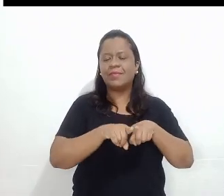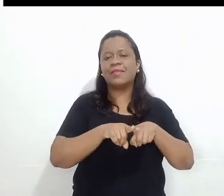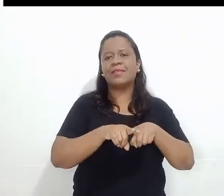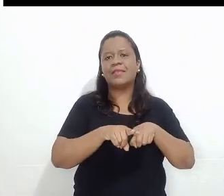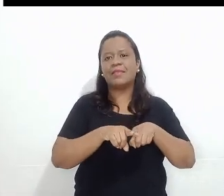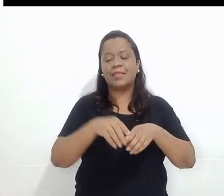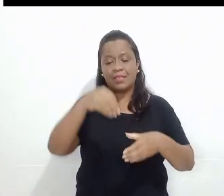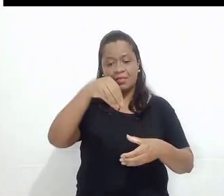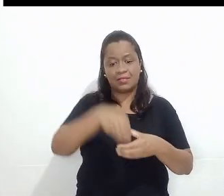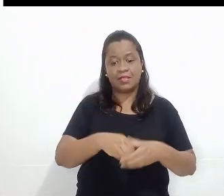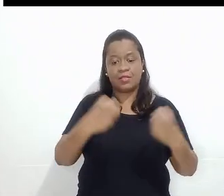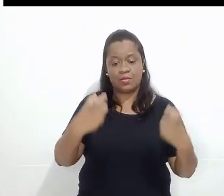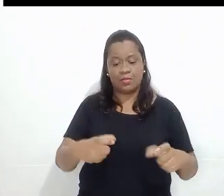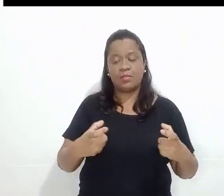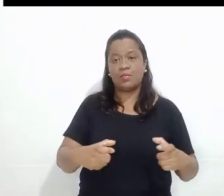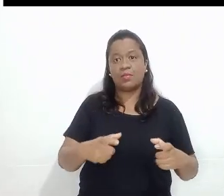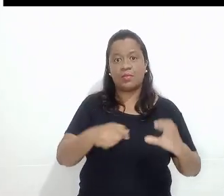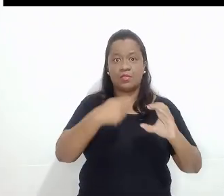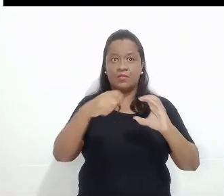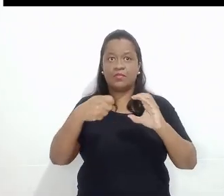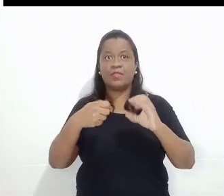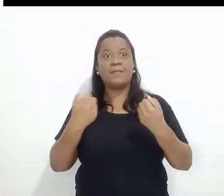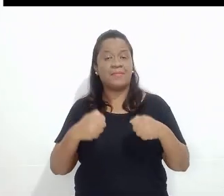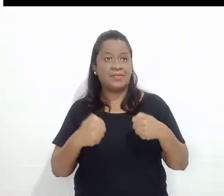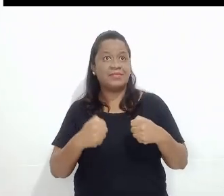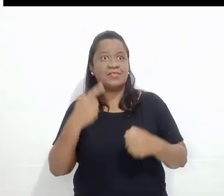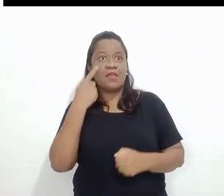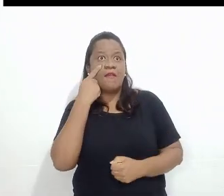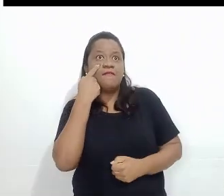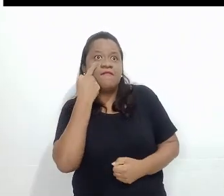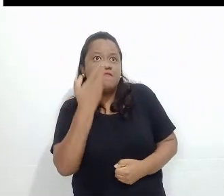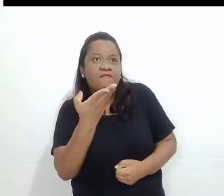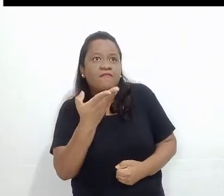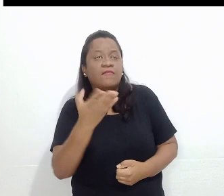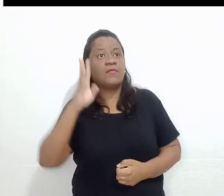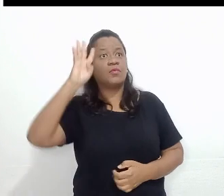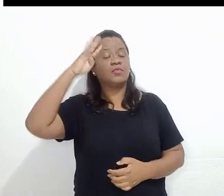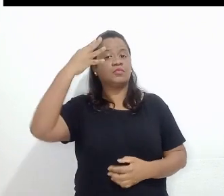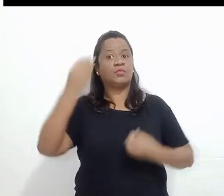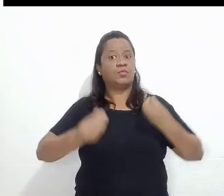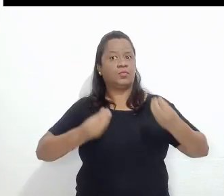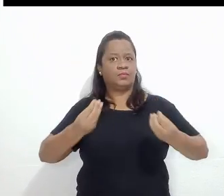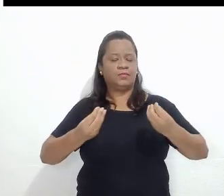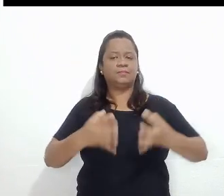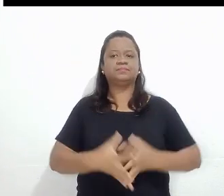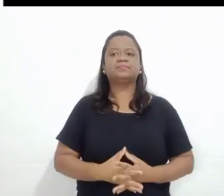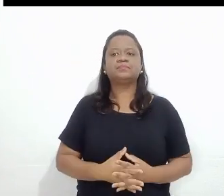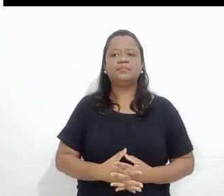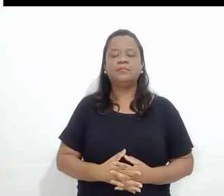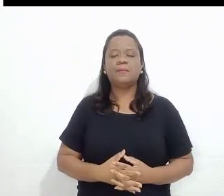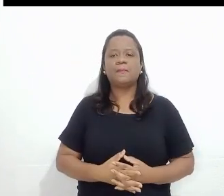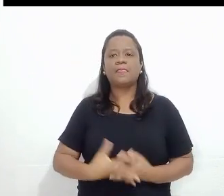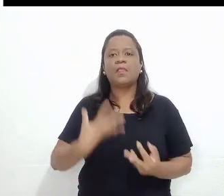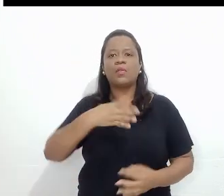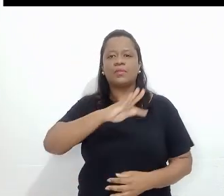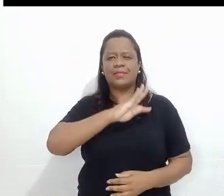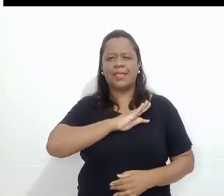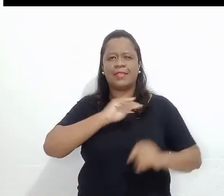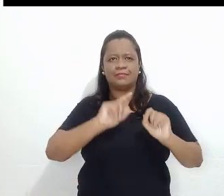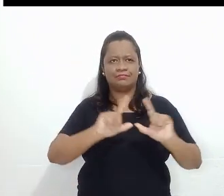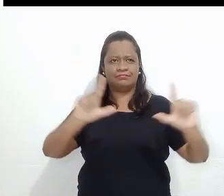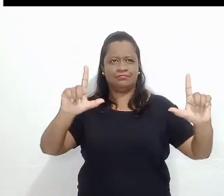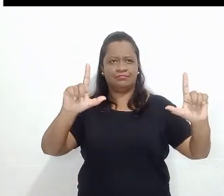de filmagem, que precisem ver o resultado. Tá? Então, esse técnico de vídeo assist é um